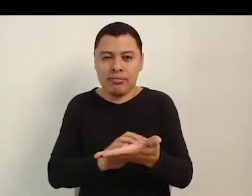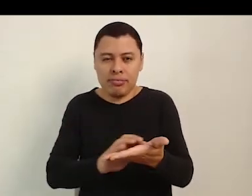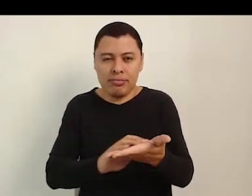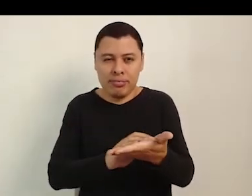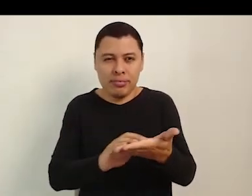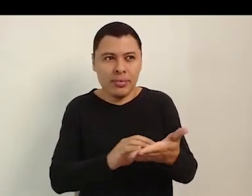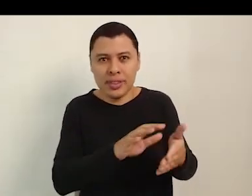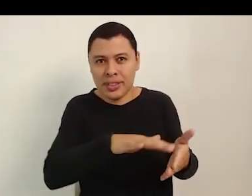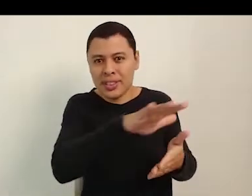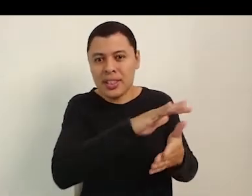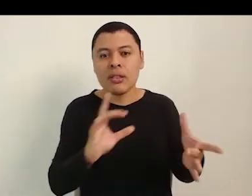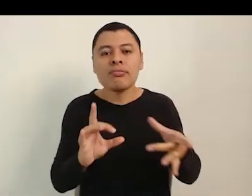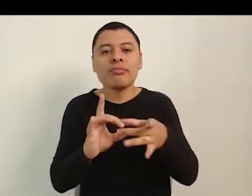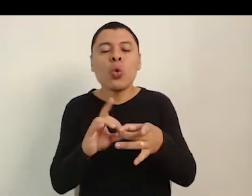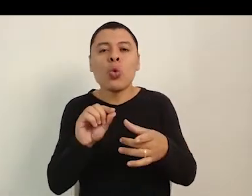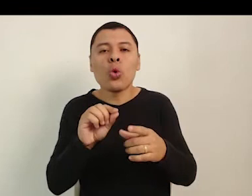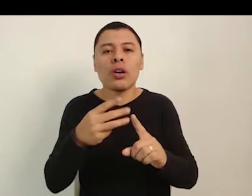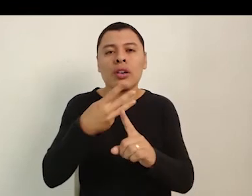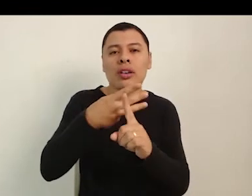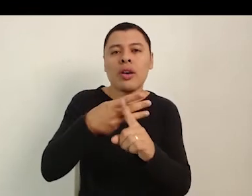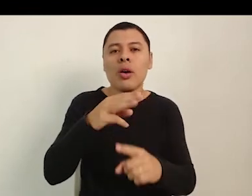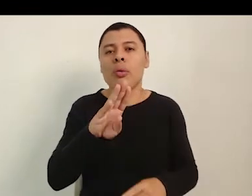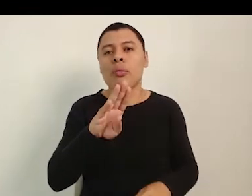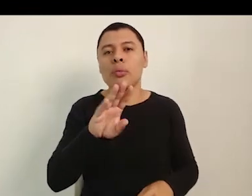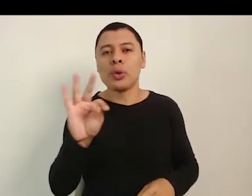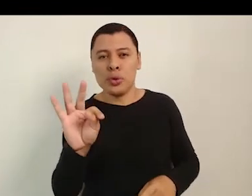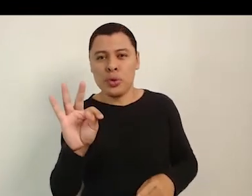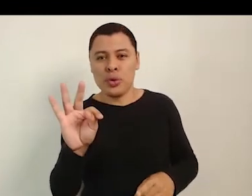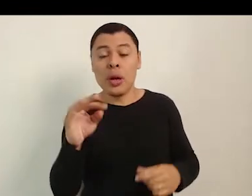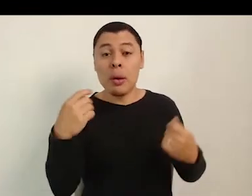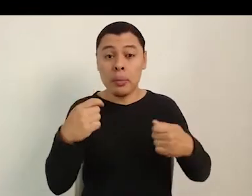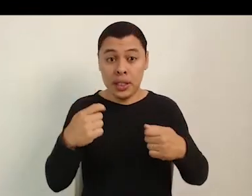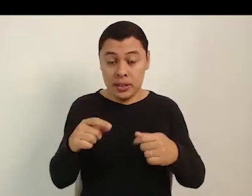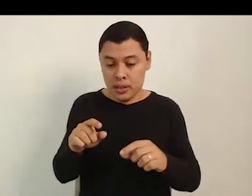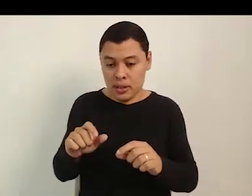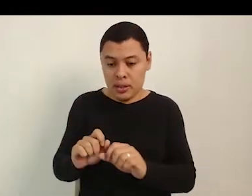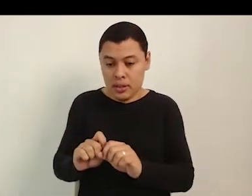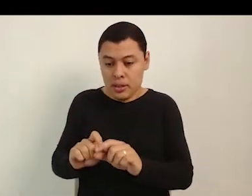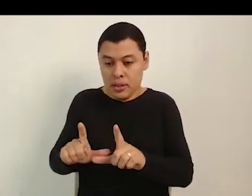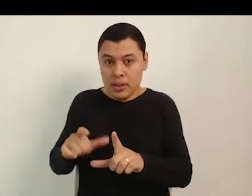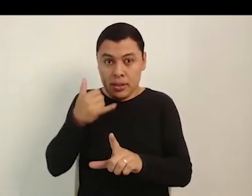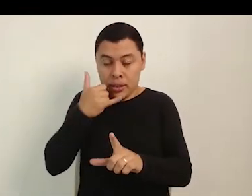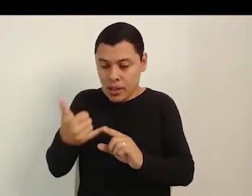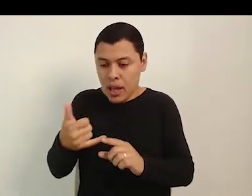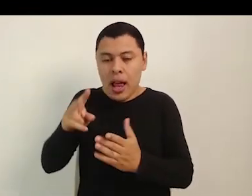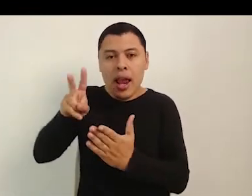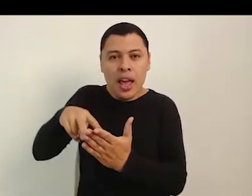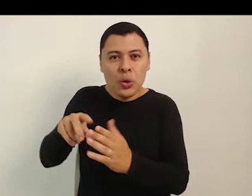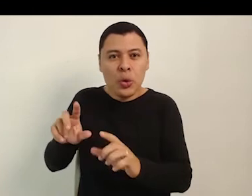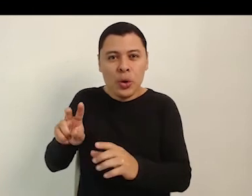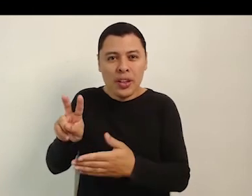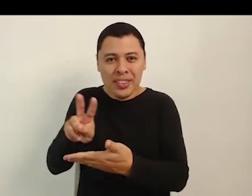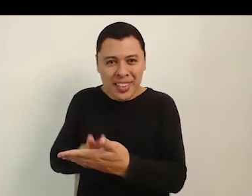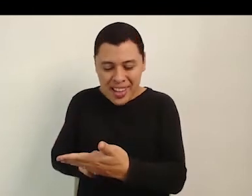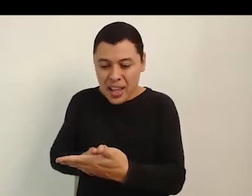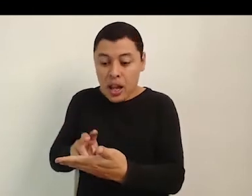com o smartphone via Bluetooth. É preciso apenas ligar o leitor de tela do aparelho para que aconteça a transcrição